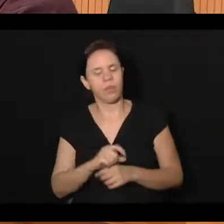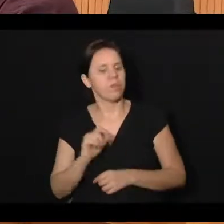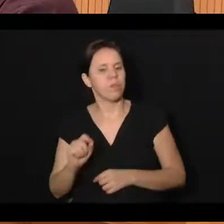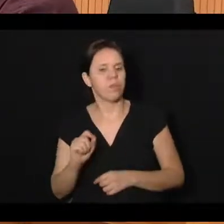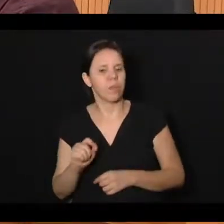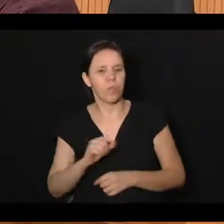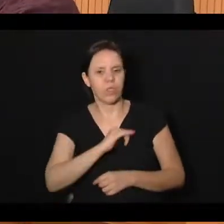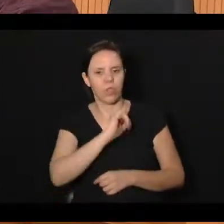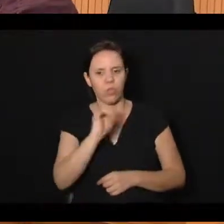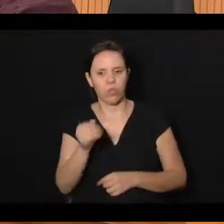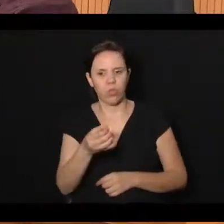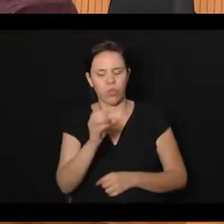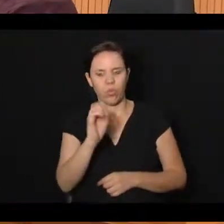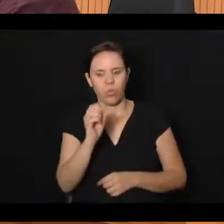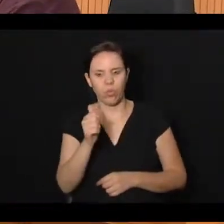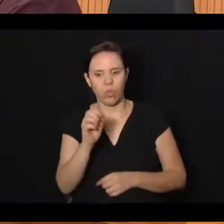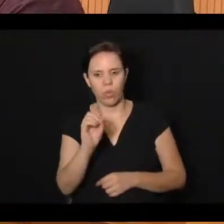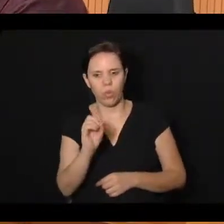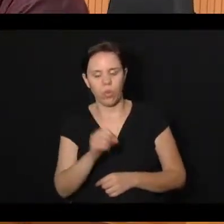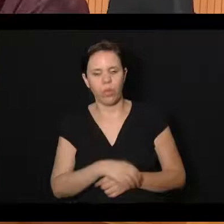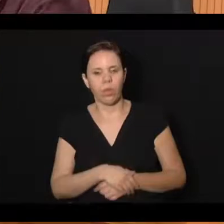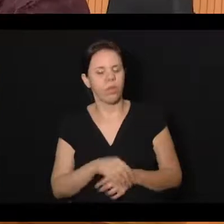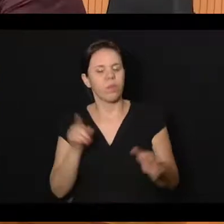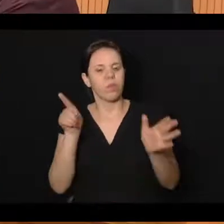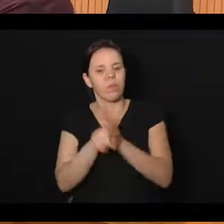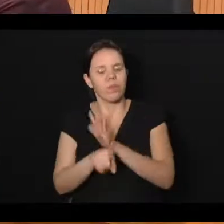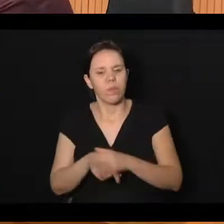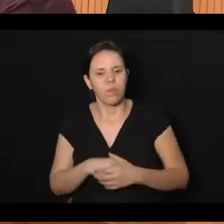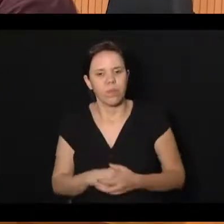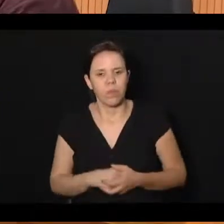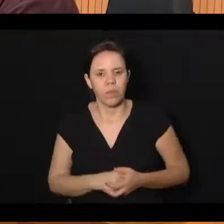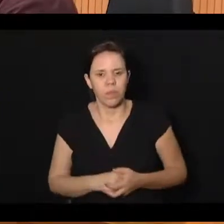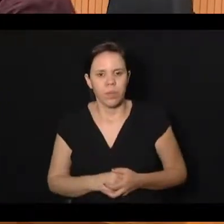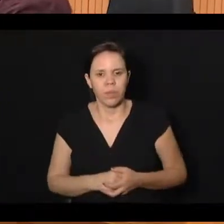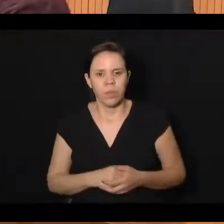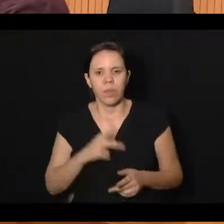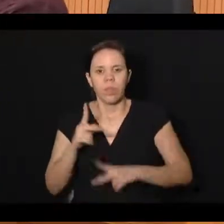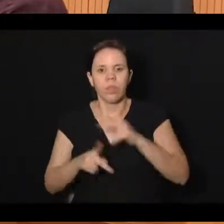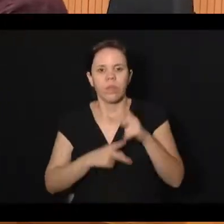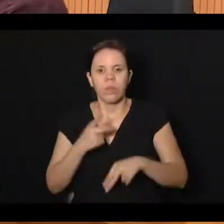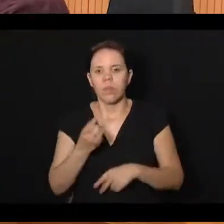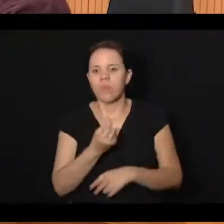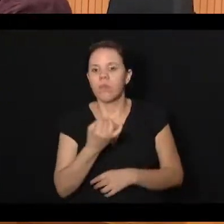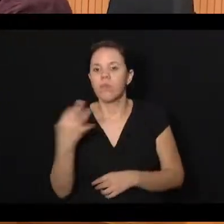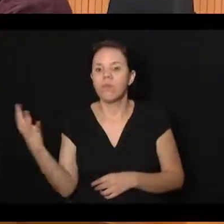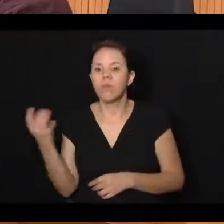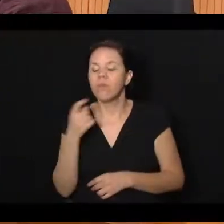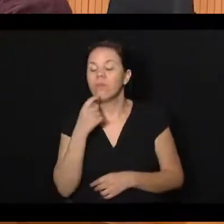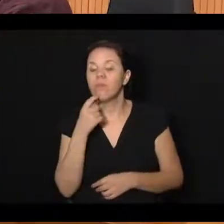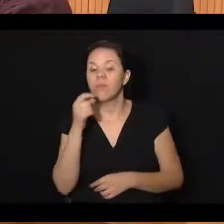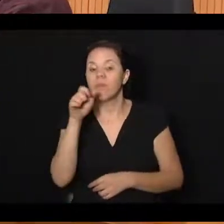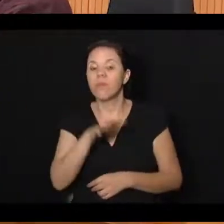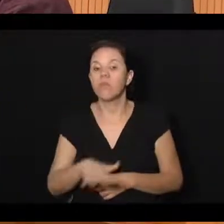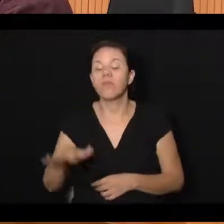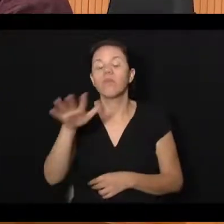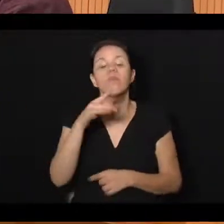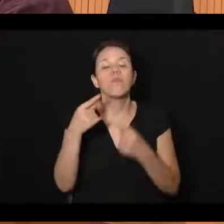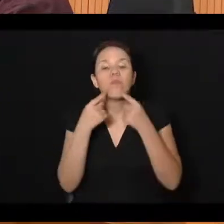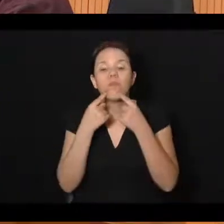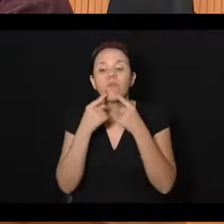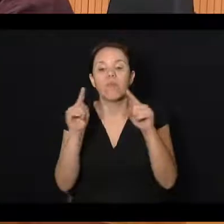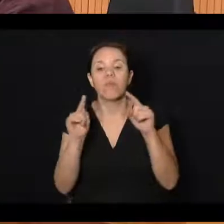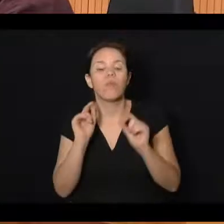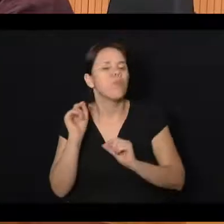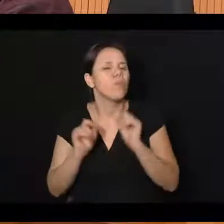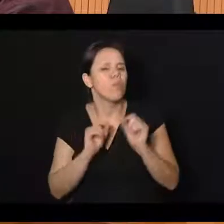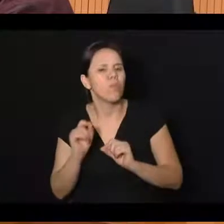vale pra todos vocês vão perguntar pro jogo é a população de campinas no geral ela reclama que no entorno